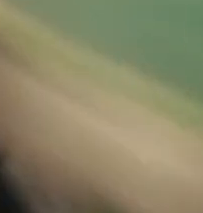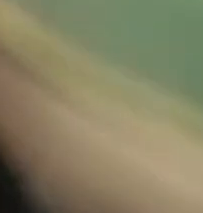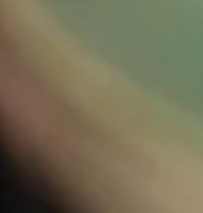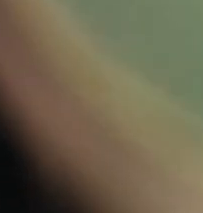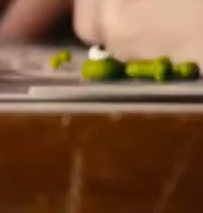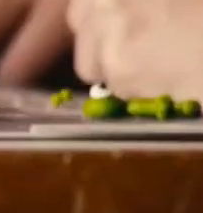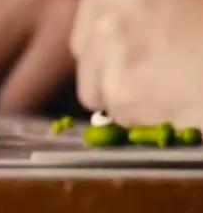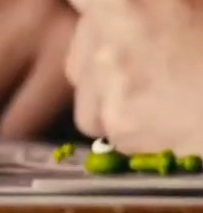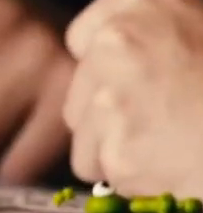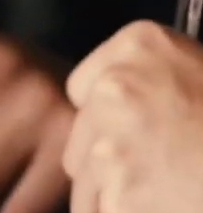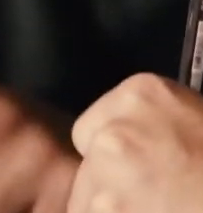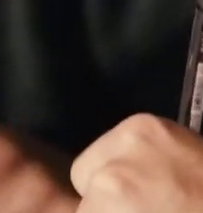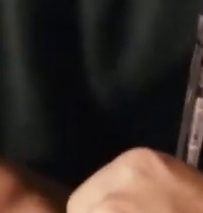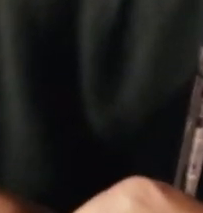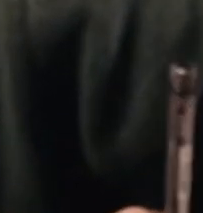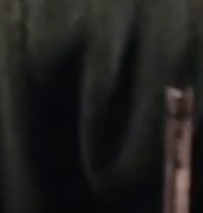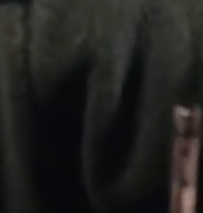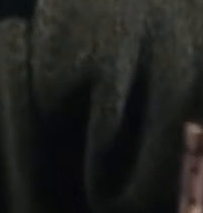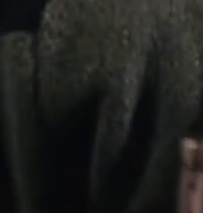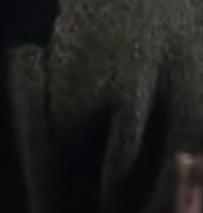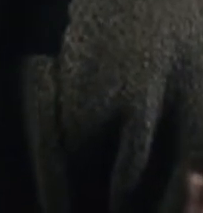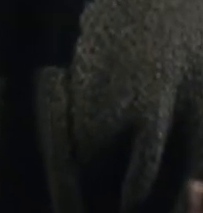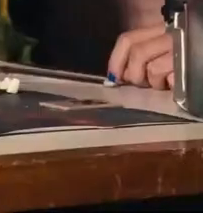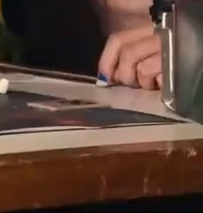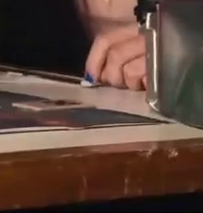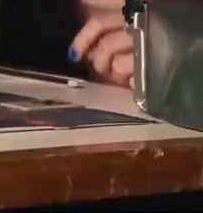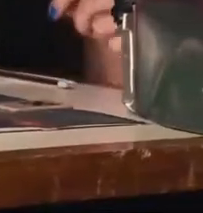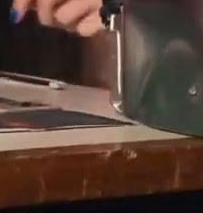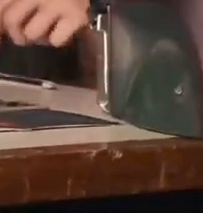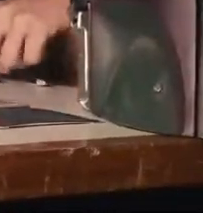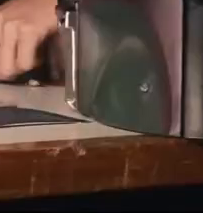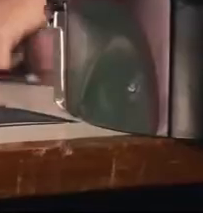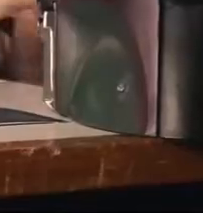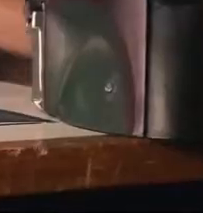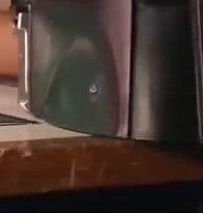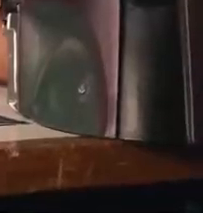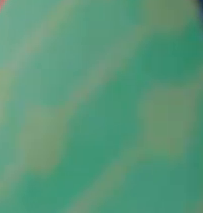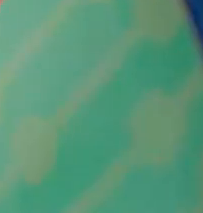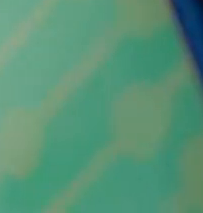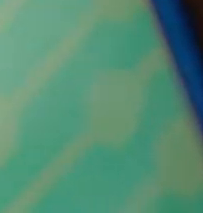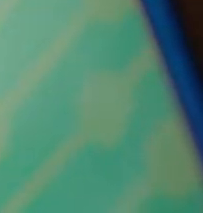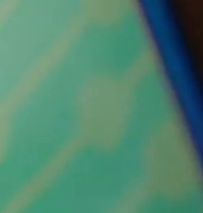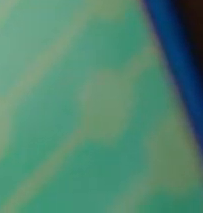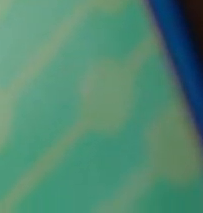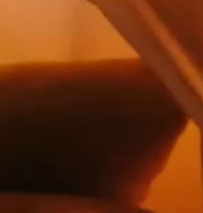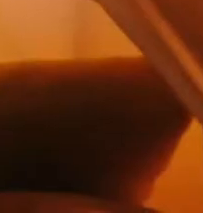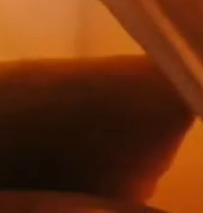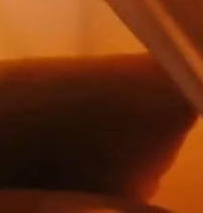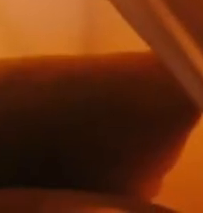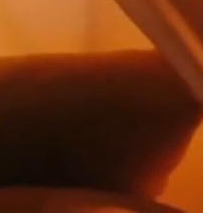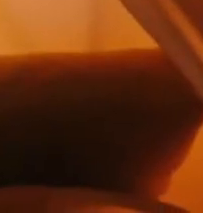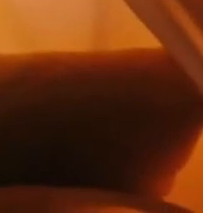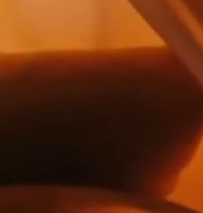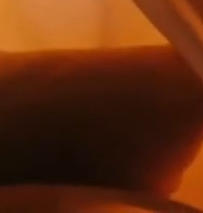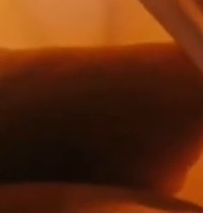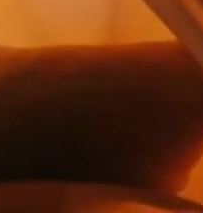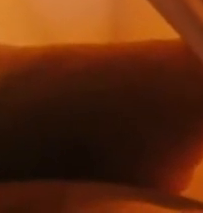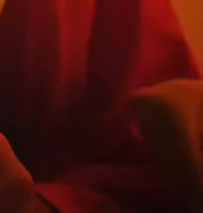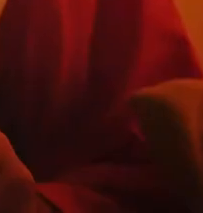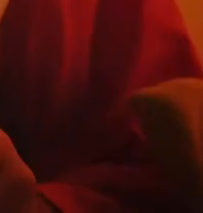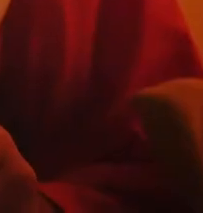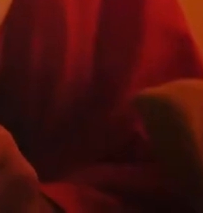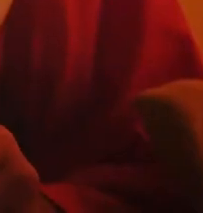numa jornada compartilhada com o infinito as possibilidades de transformar a imaginação de todos e experiências